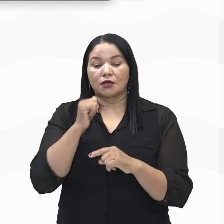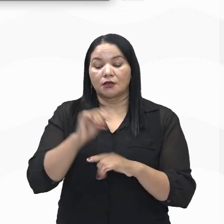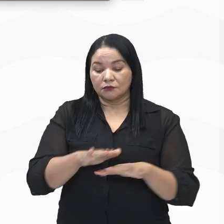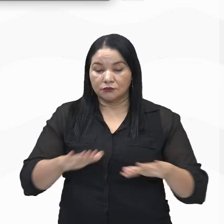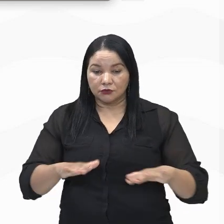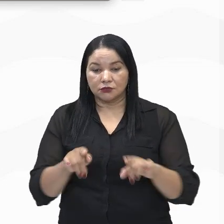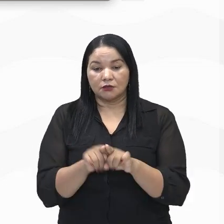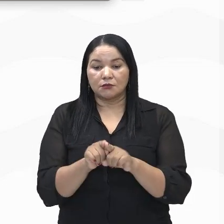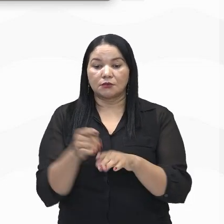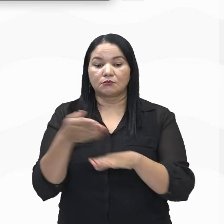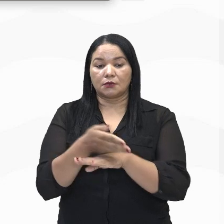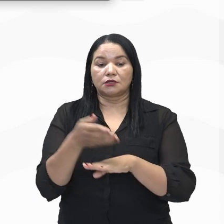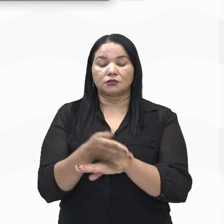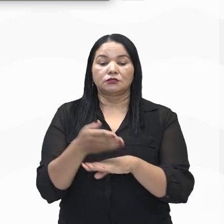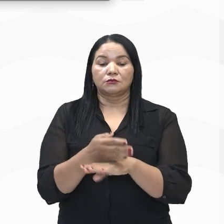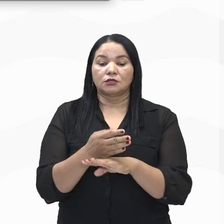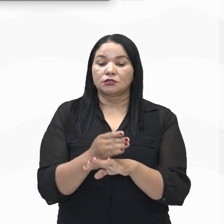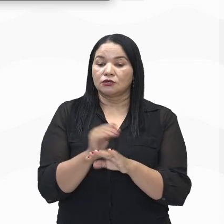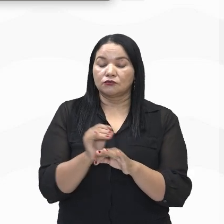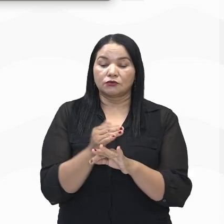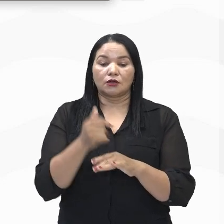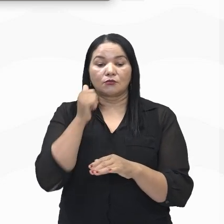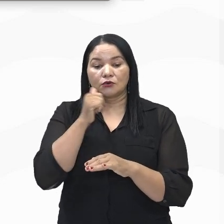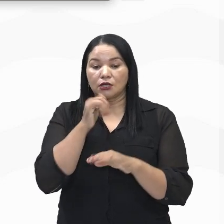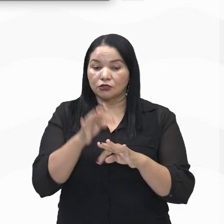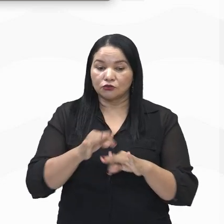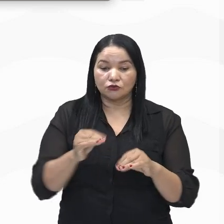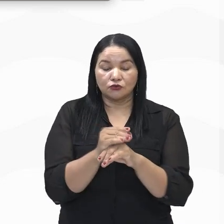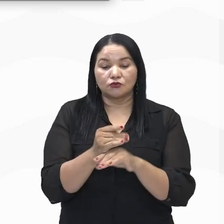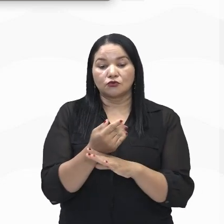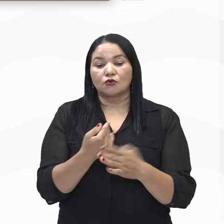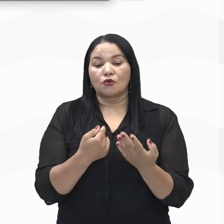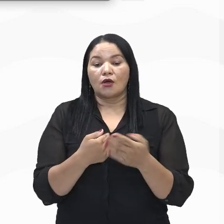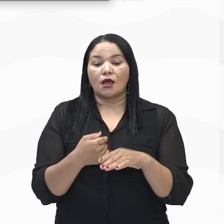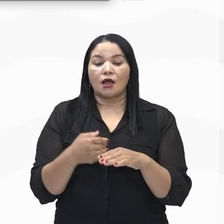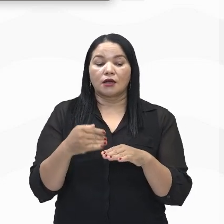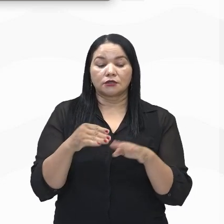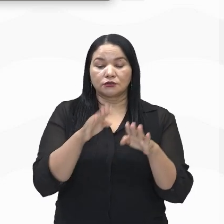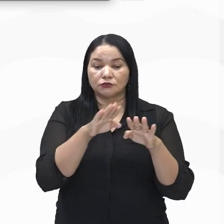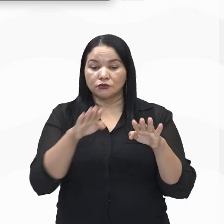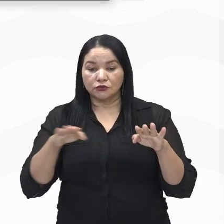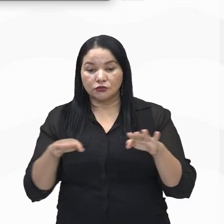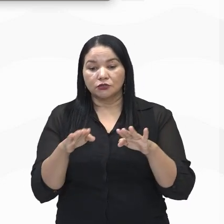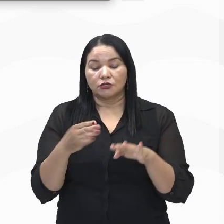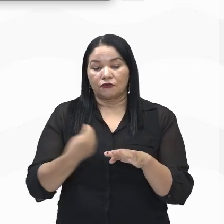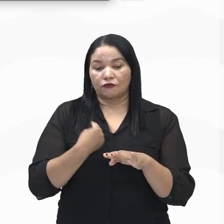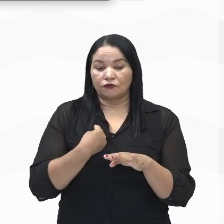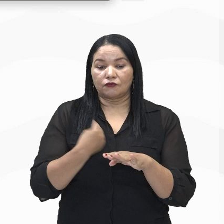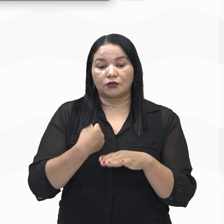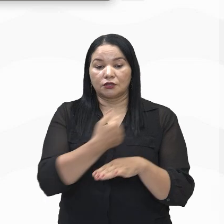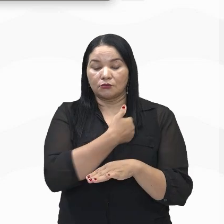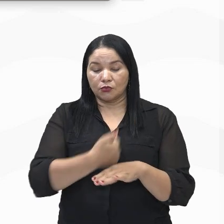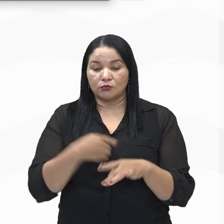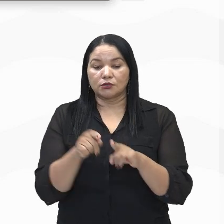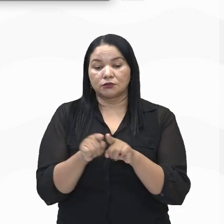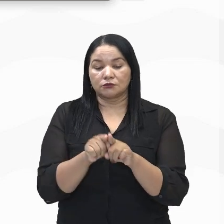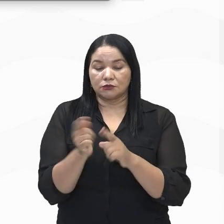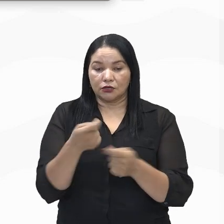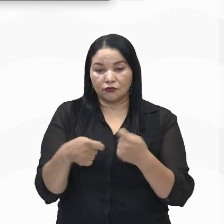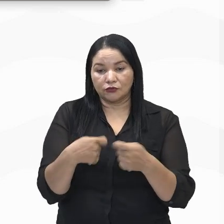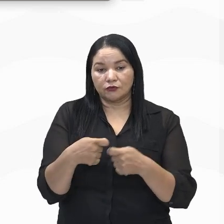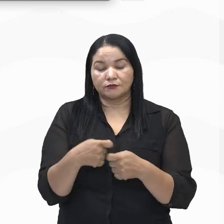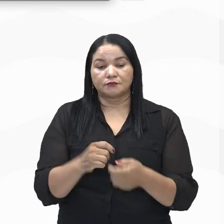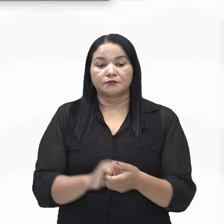participação plena e efetiva das mulheres em todos os níveis de decisão na vida pública e econômica. Então nós